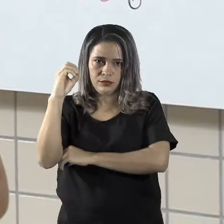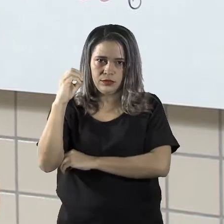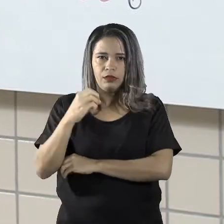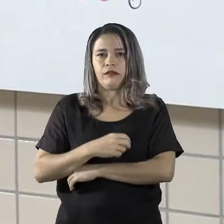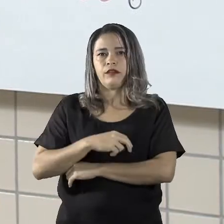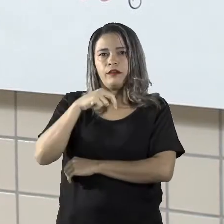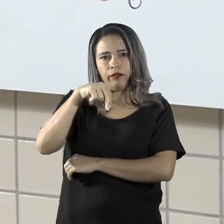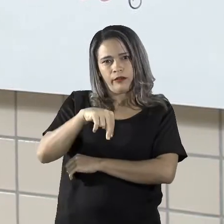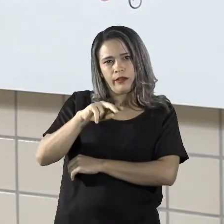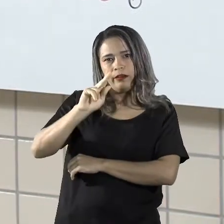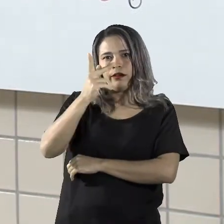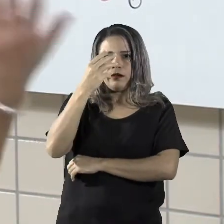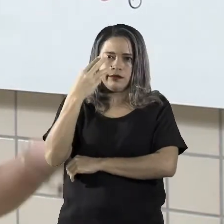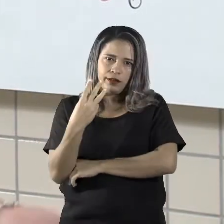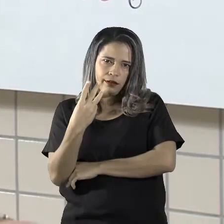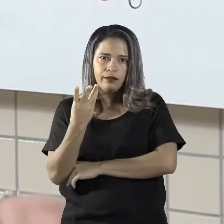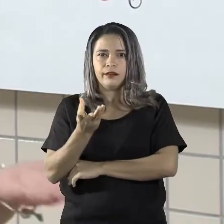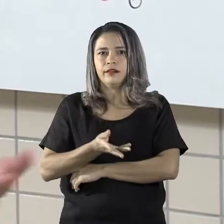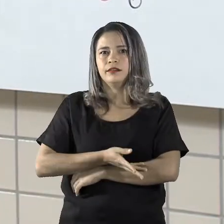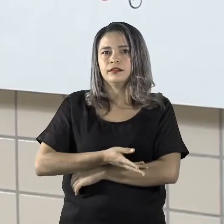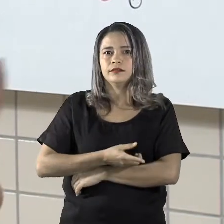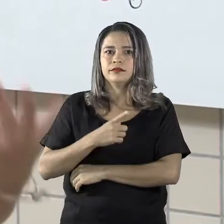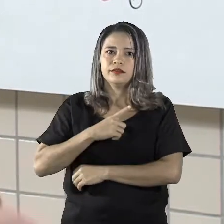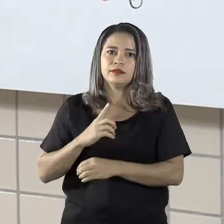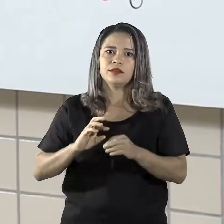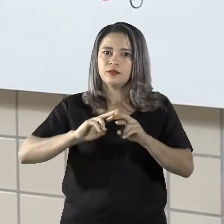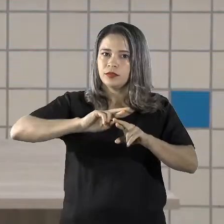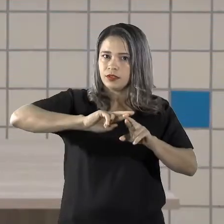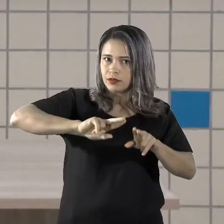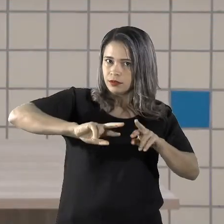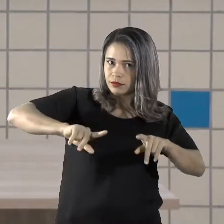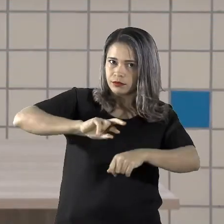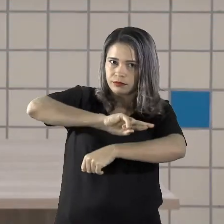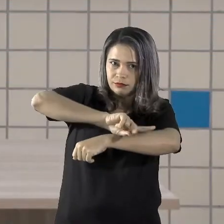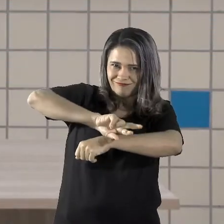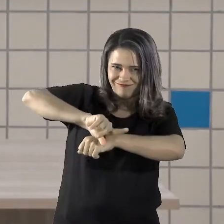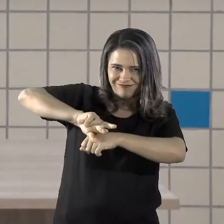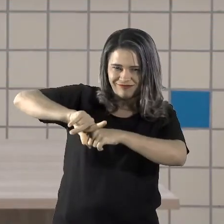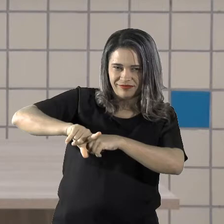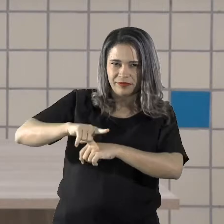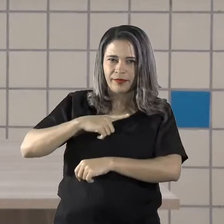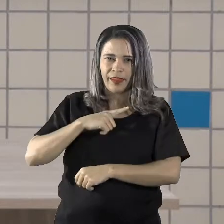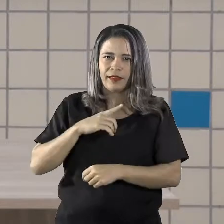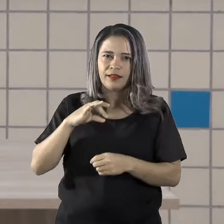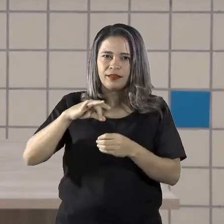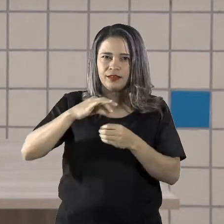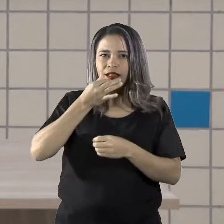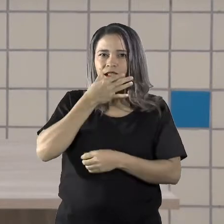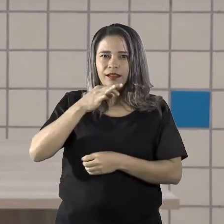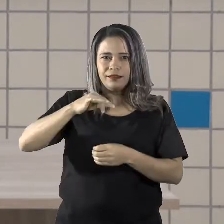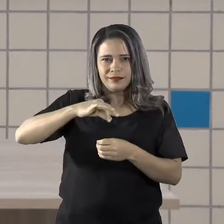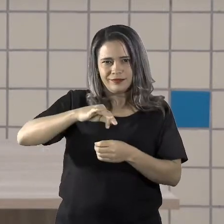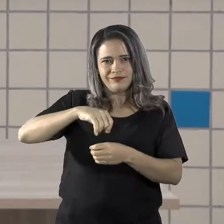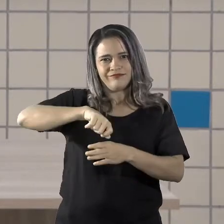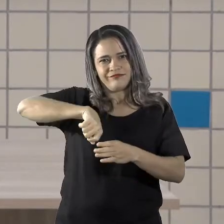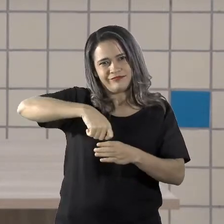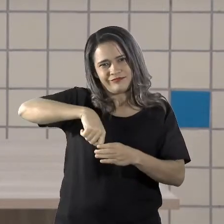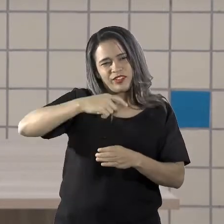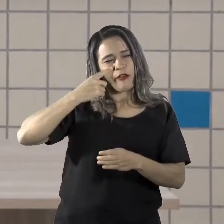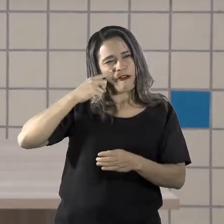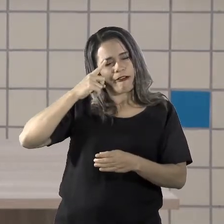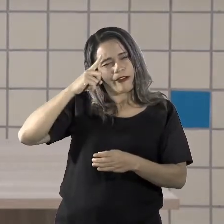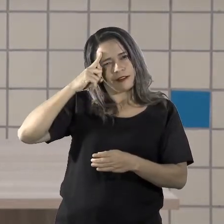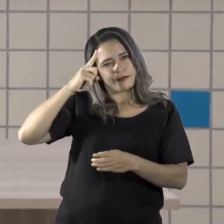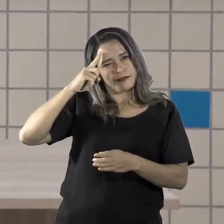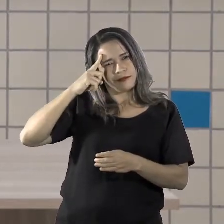como exemplo aí de substâncias compostas o cloreto de sódio, que está presente no sal de cozinha, que nós temos ali todos os dias